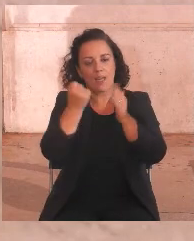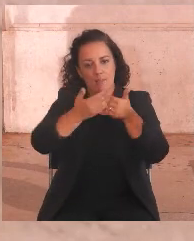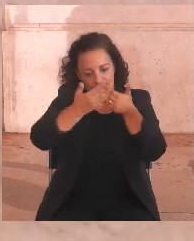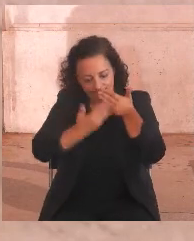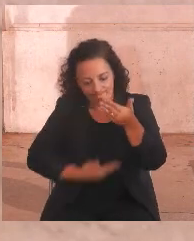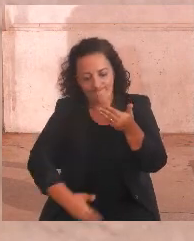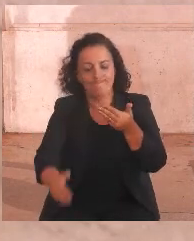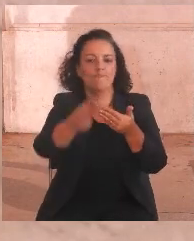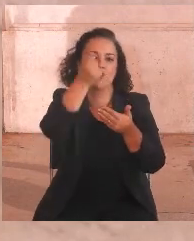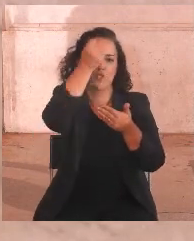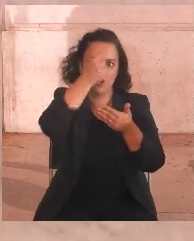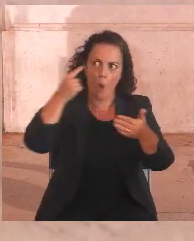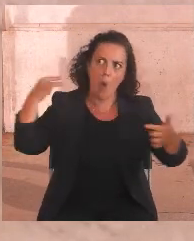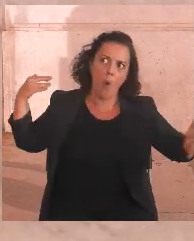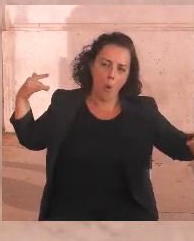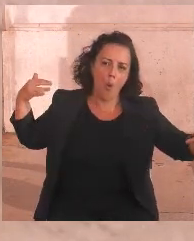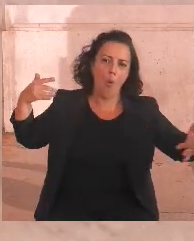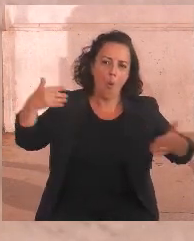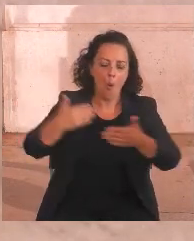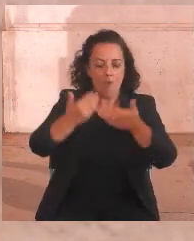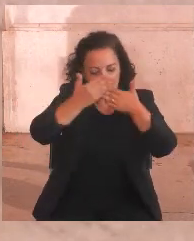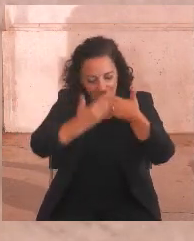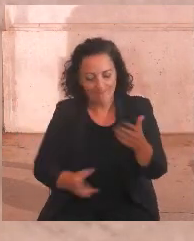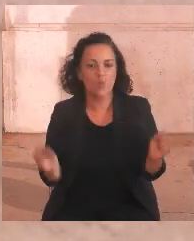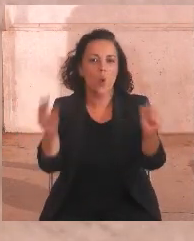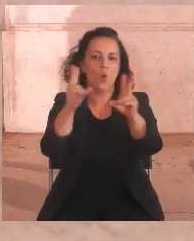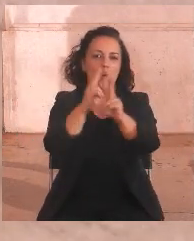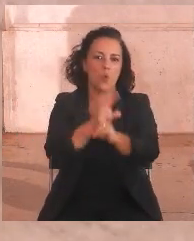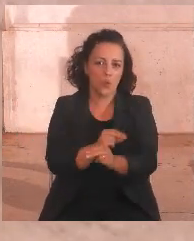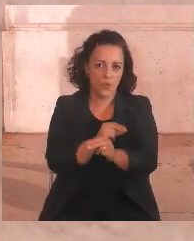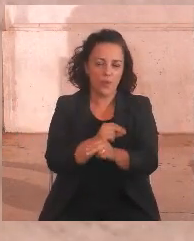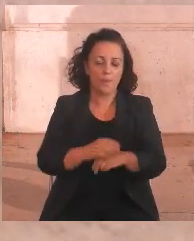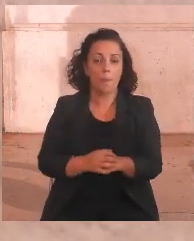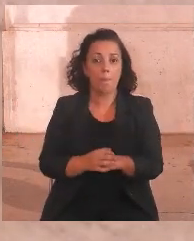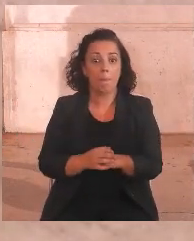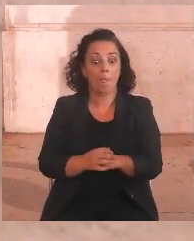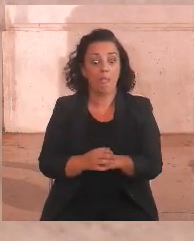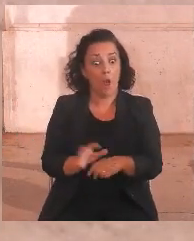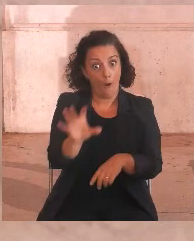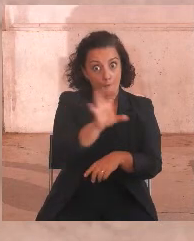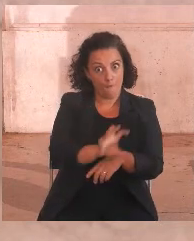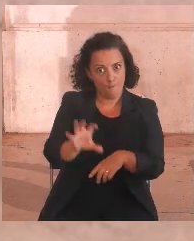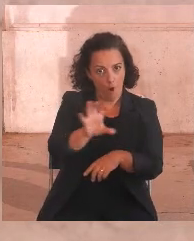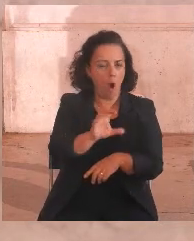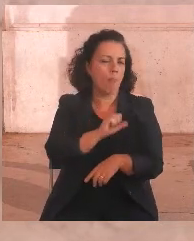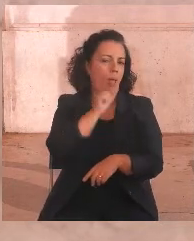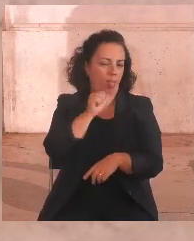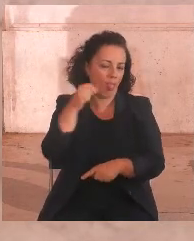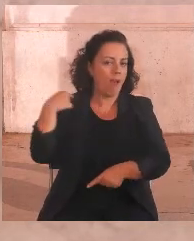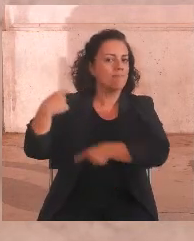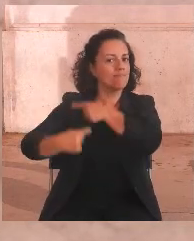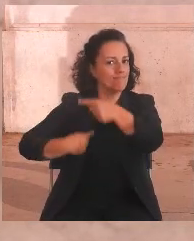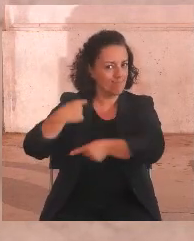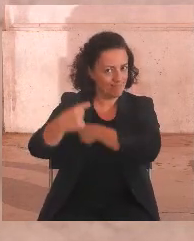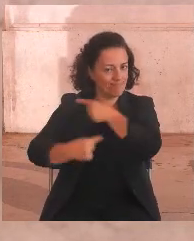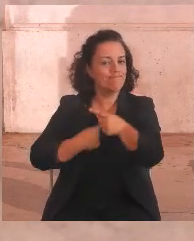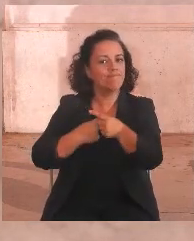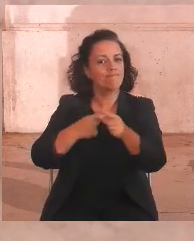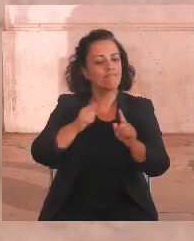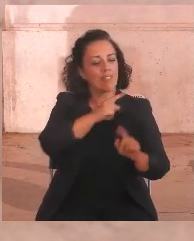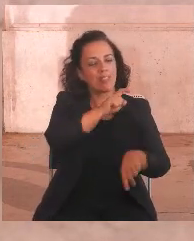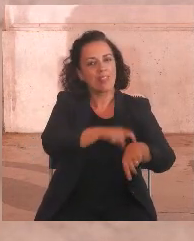cidade de longa história. Com o ritual que aqui nos une, marcamos simbolicamente o fim de um